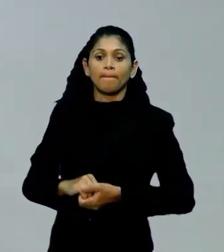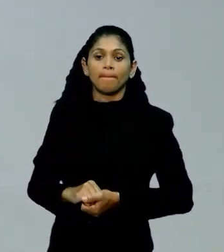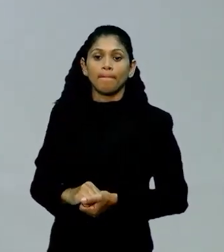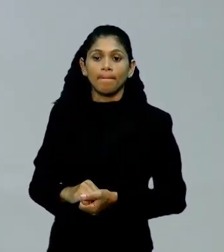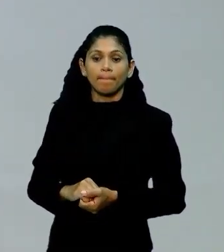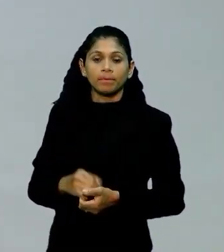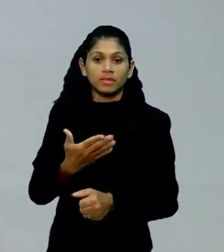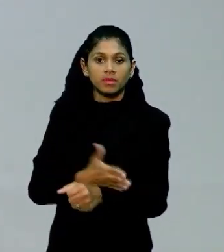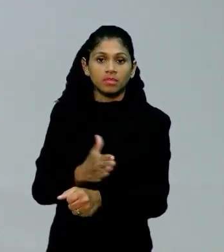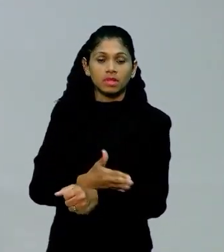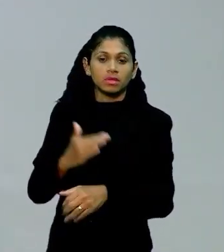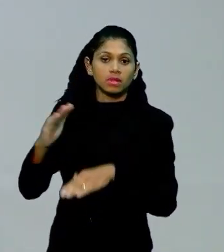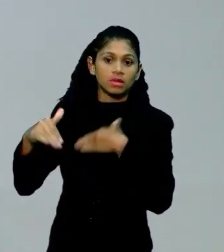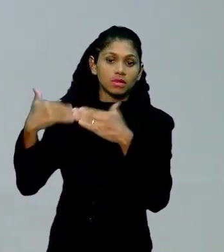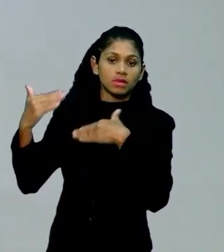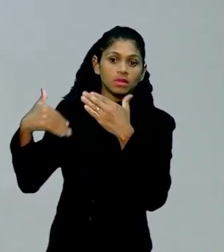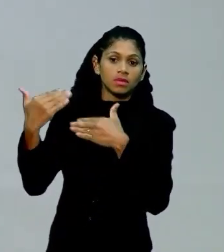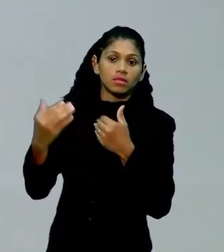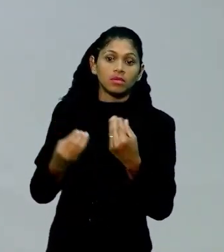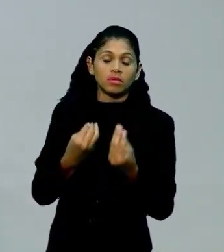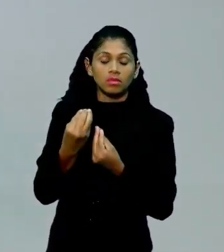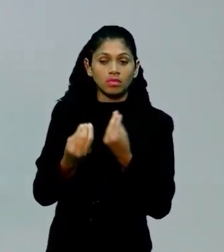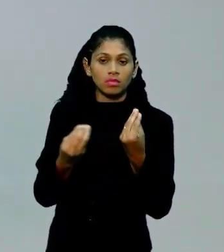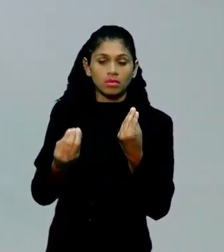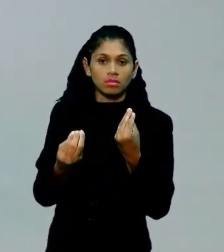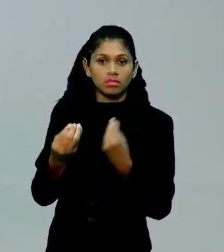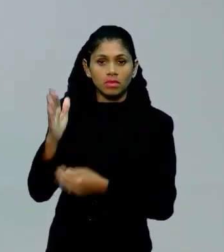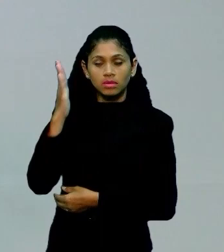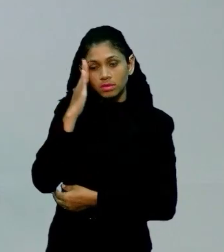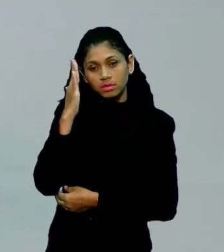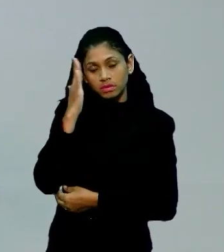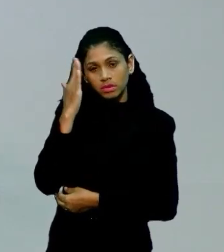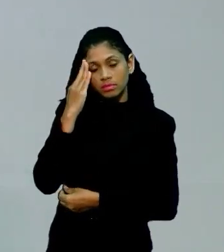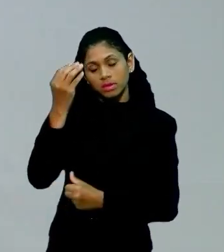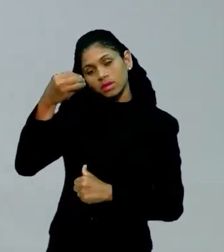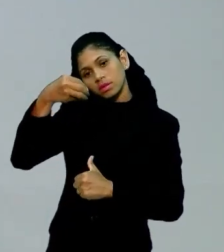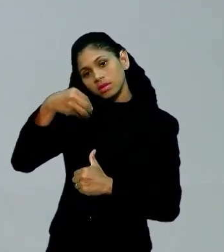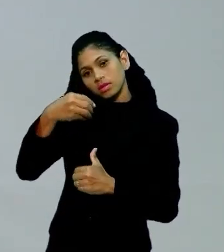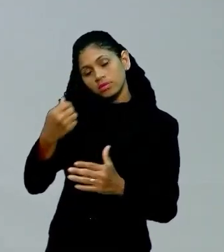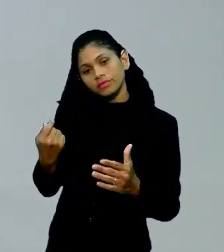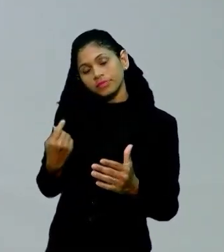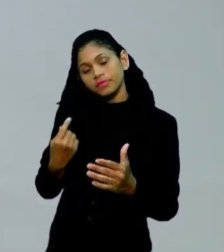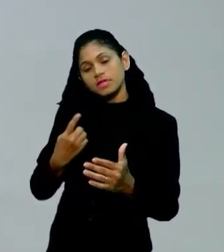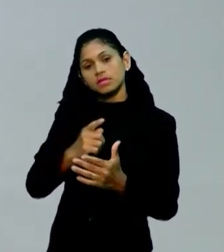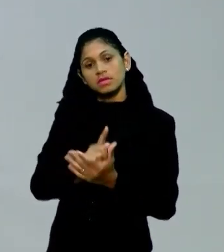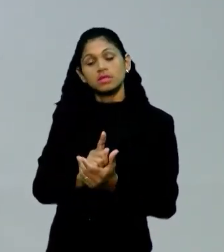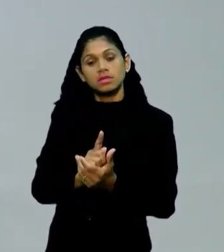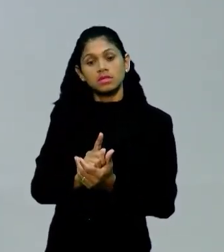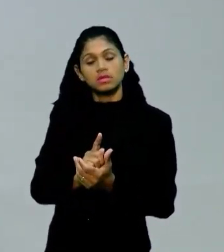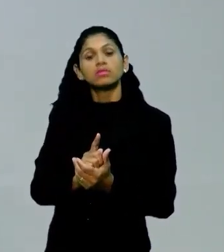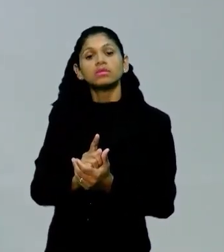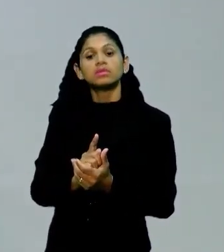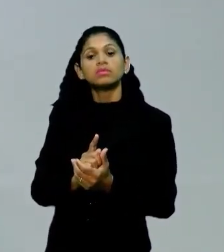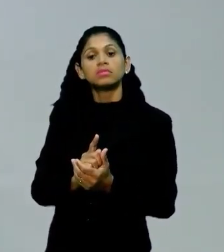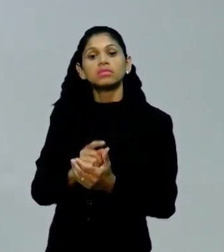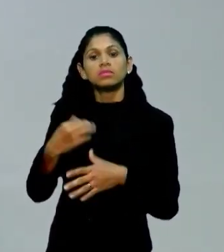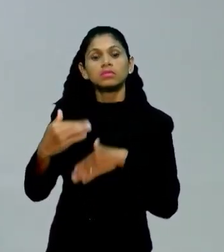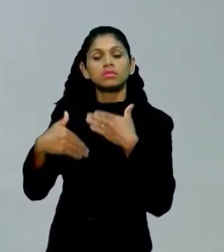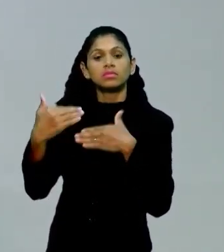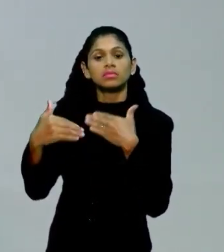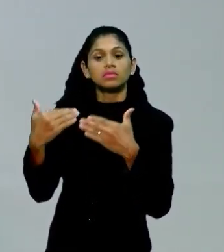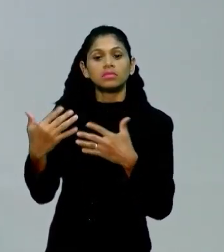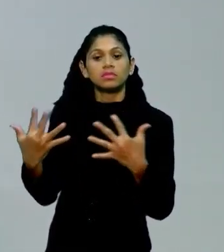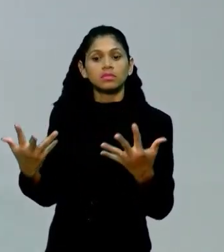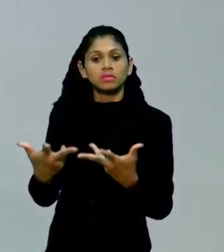desenvolvendo como é que aquele saber ele vai se inserir e como ele vai poder ser apropriado como a gente vai poder usufruir desenvolver